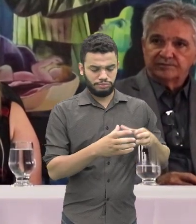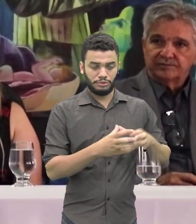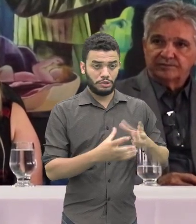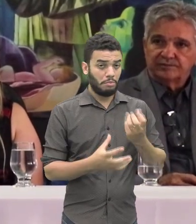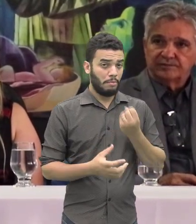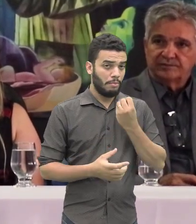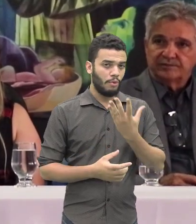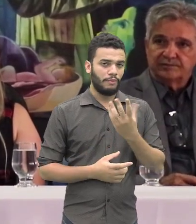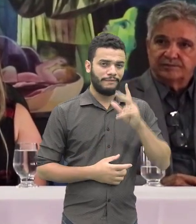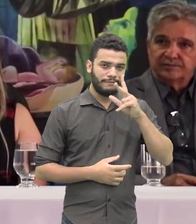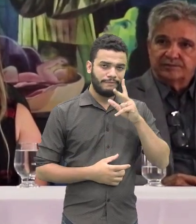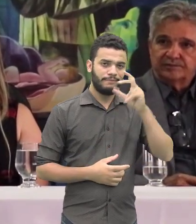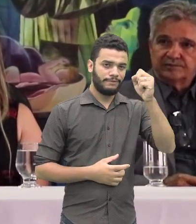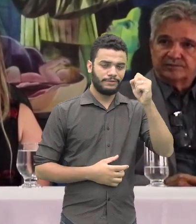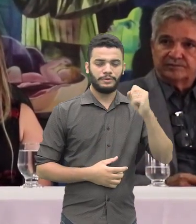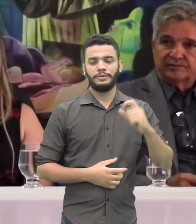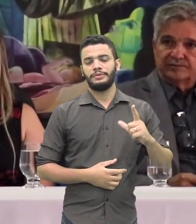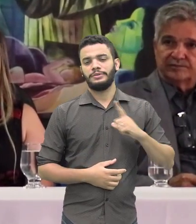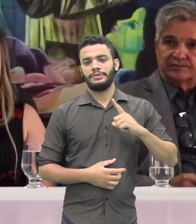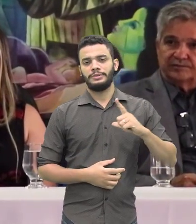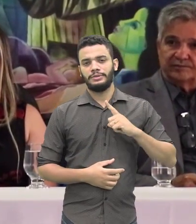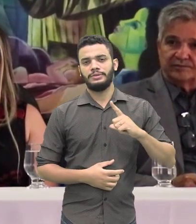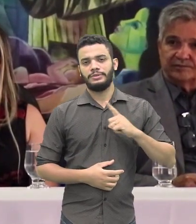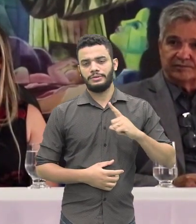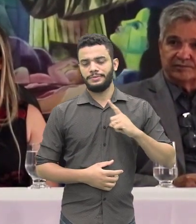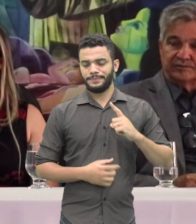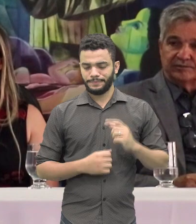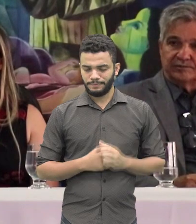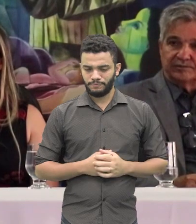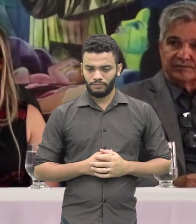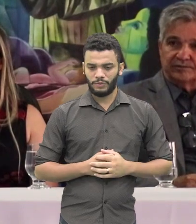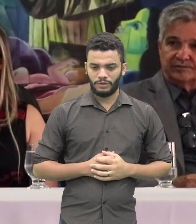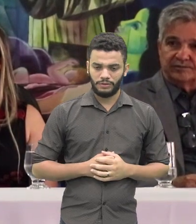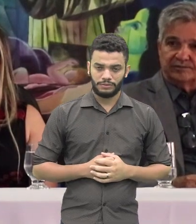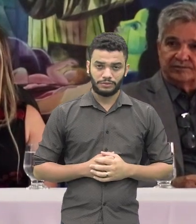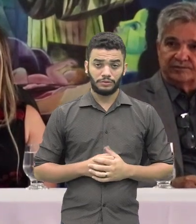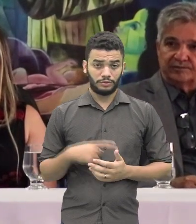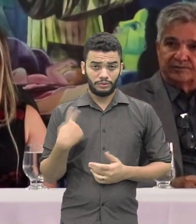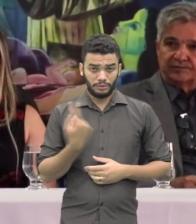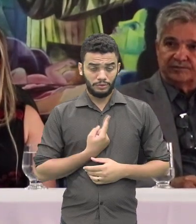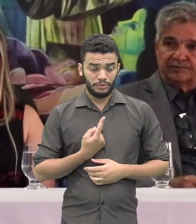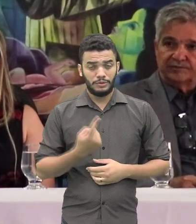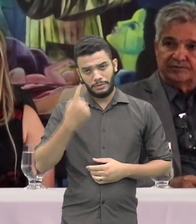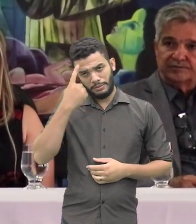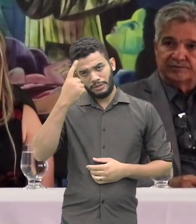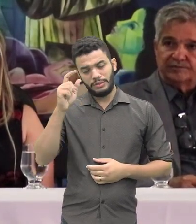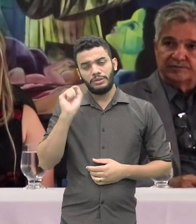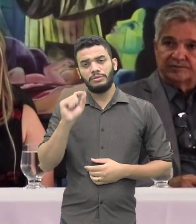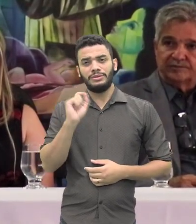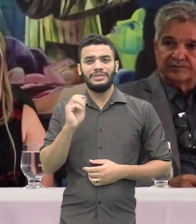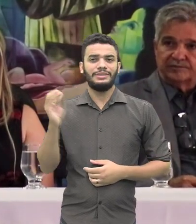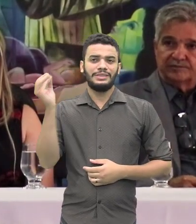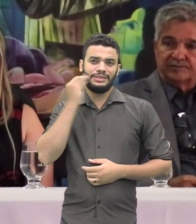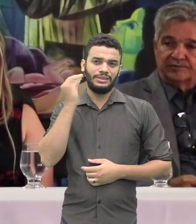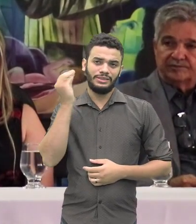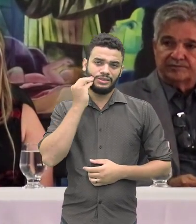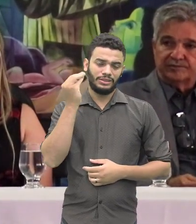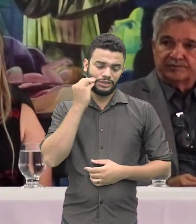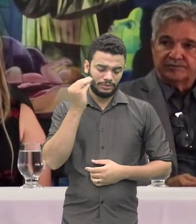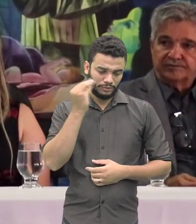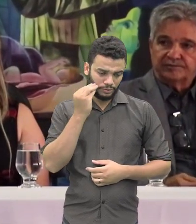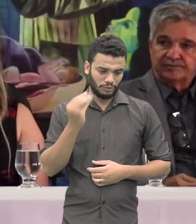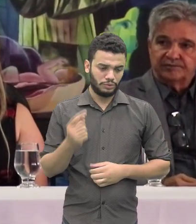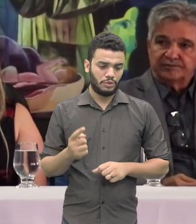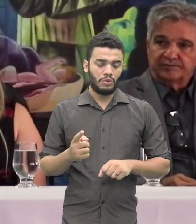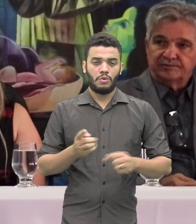enfim buscando uma efetividade nas ações isso é que interessa entregar o produto final e não ficar